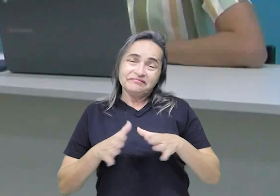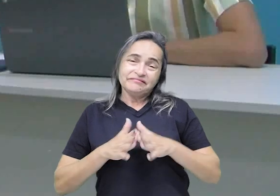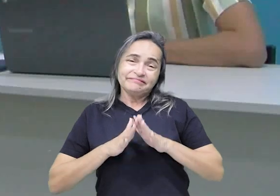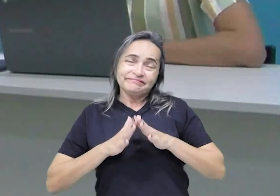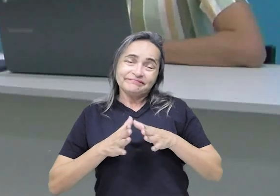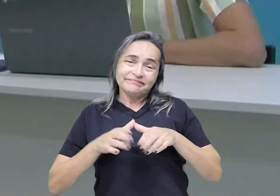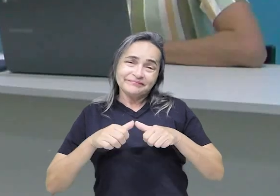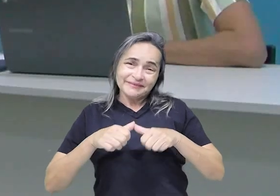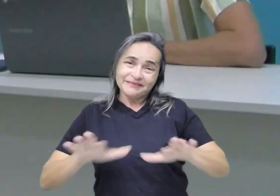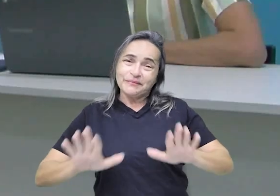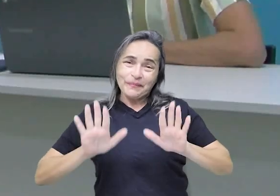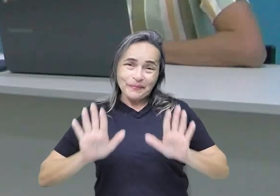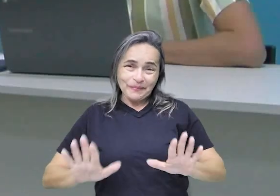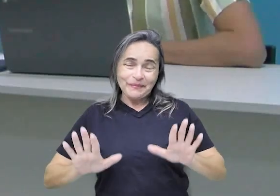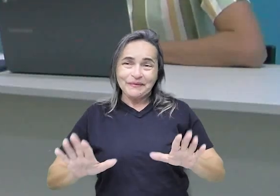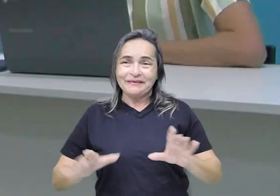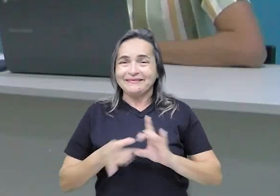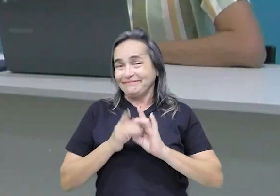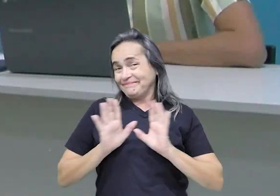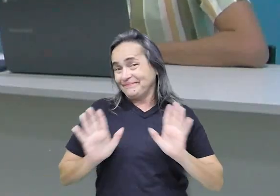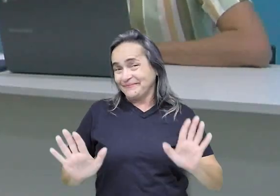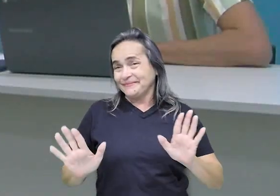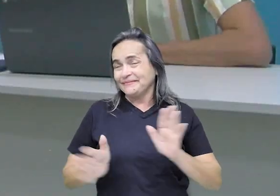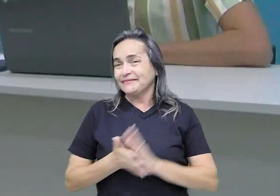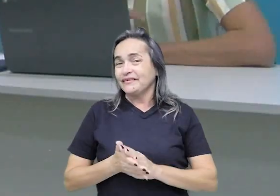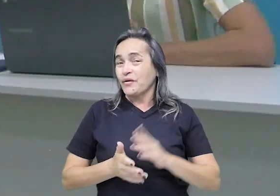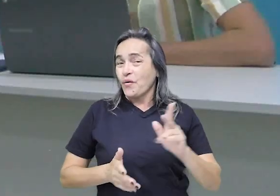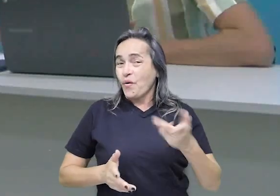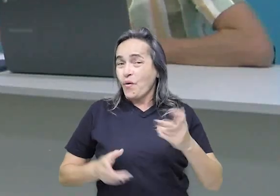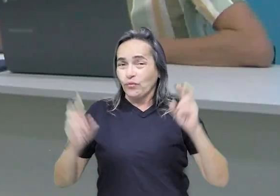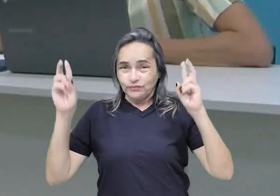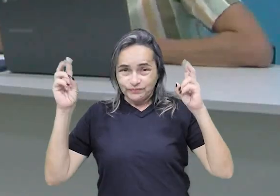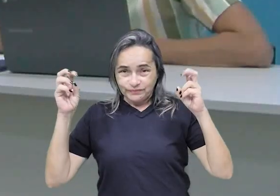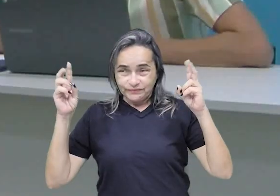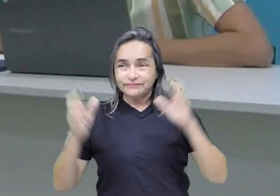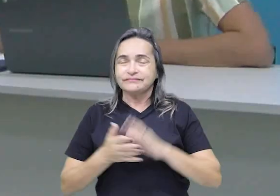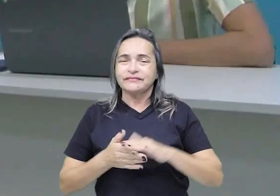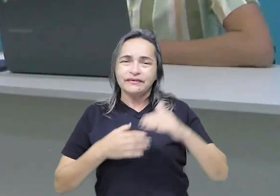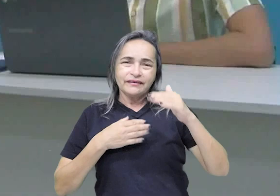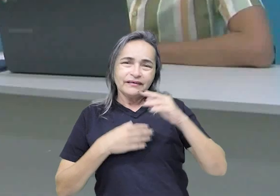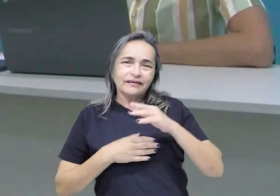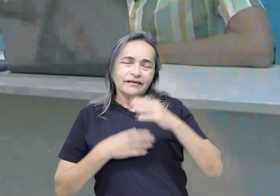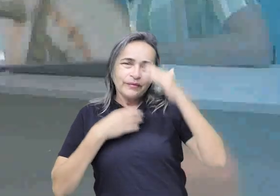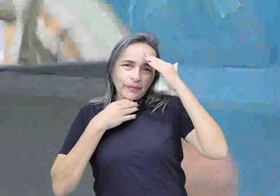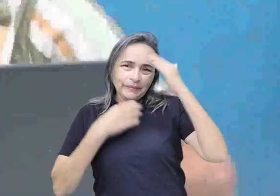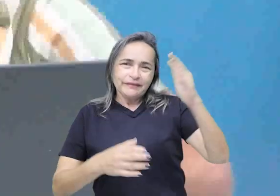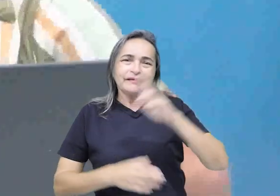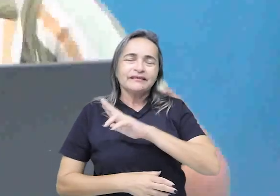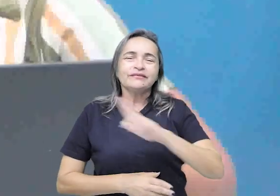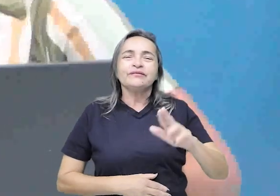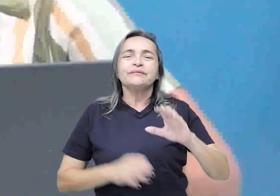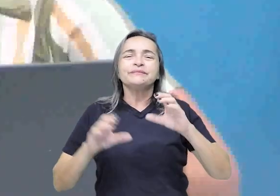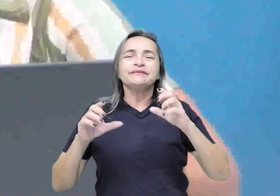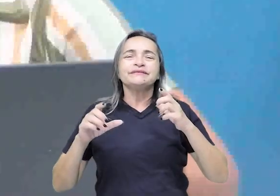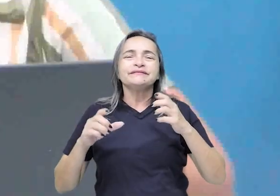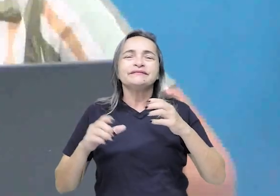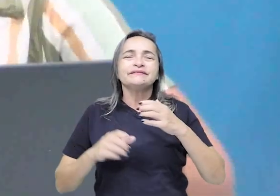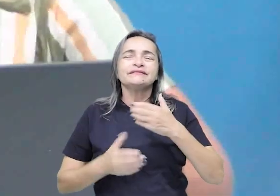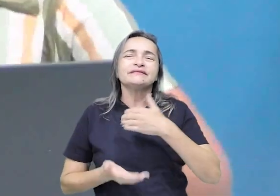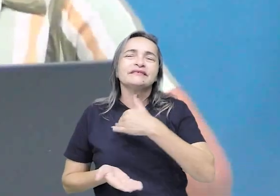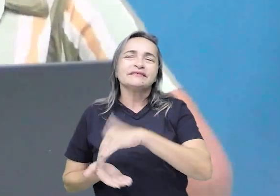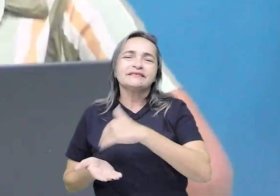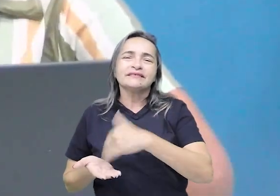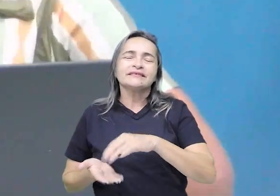tá? Para muitos outros assuntos também. Muito obrigado, Yara. Em nome da Secretaria da Educação, Ciência e